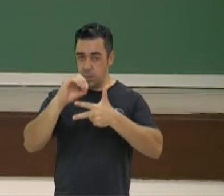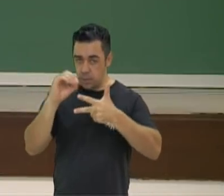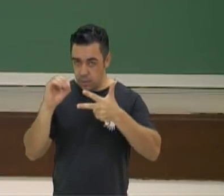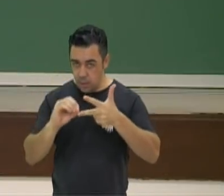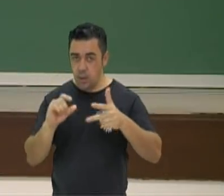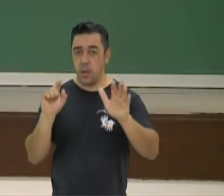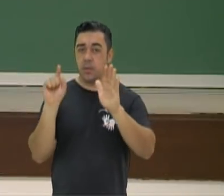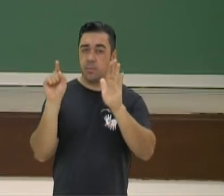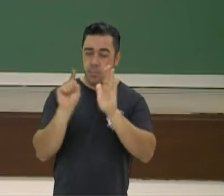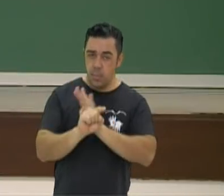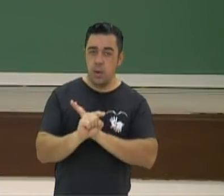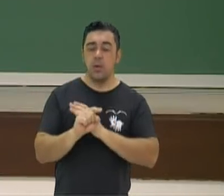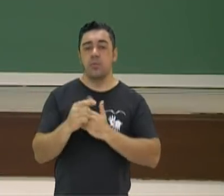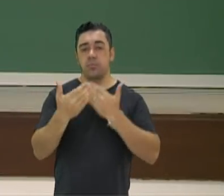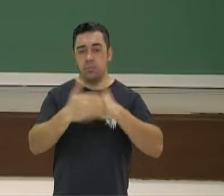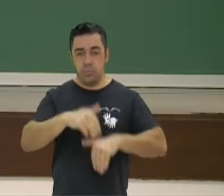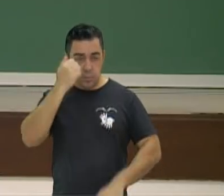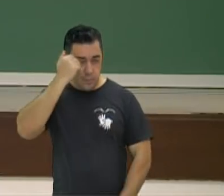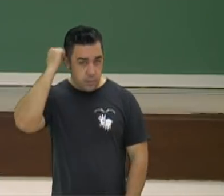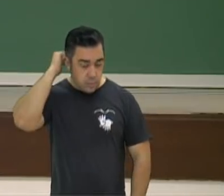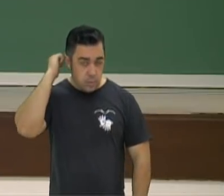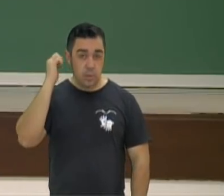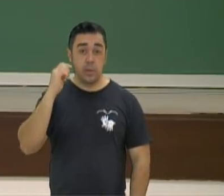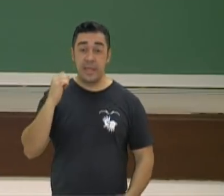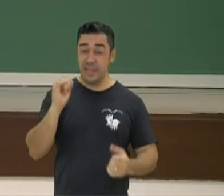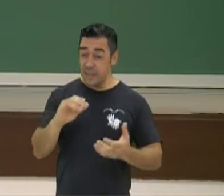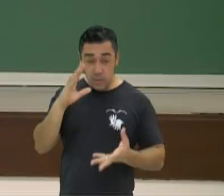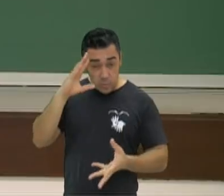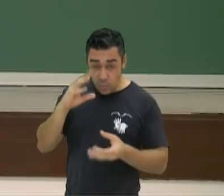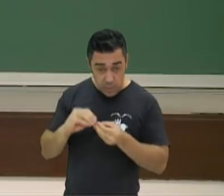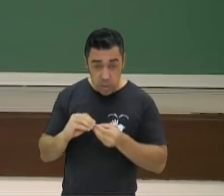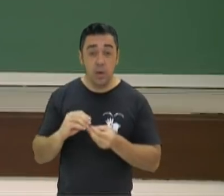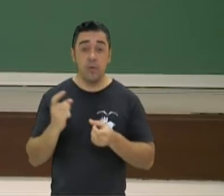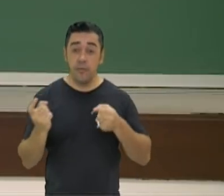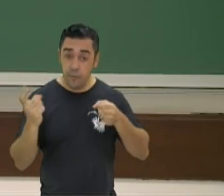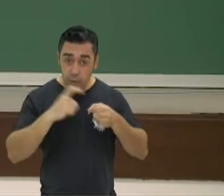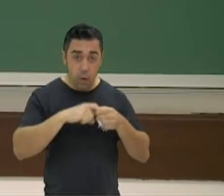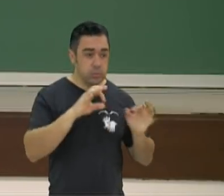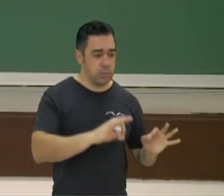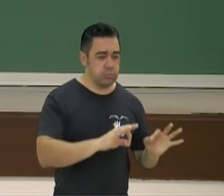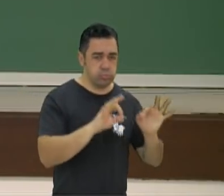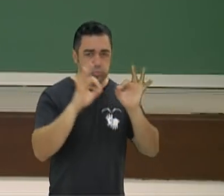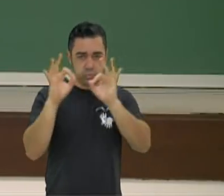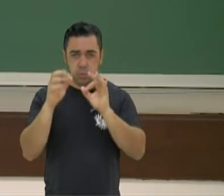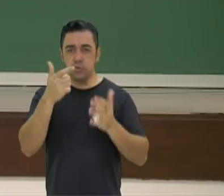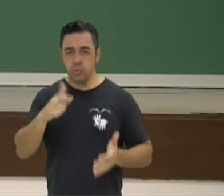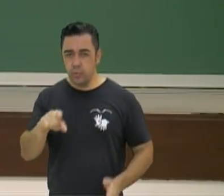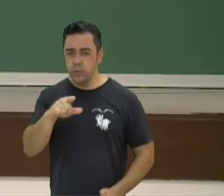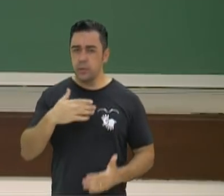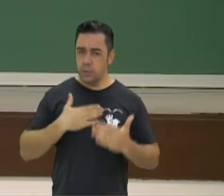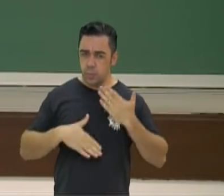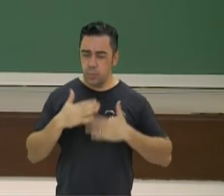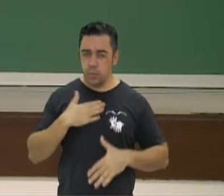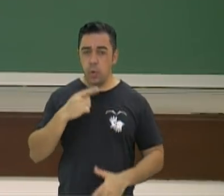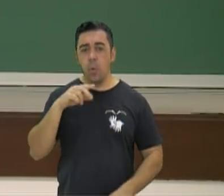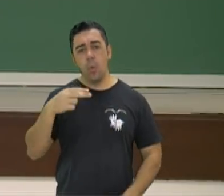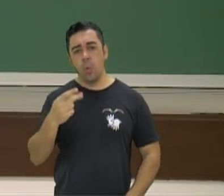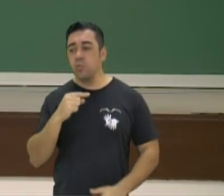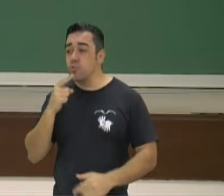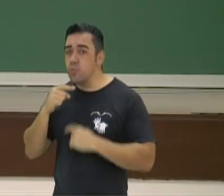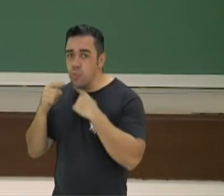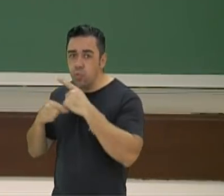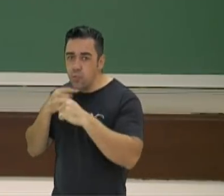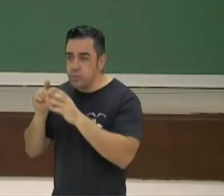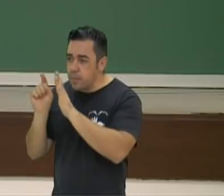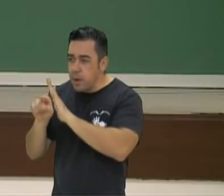vestibular, é bem importante saber, tá? Então, se não entendeu, volta a dar mais uma olhadinha que você consegue, tranquilo, ou ainda tire dúvida com seus